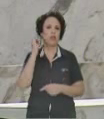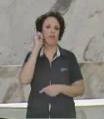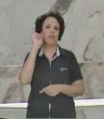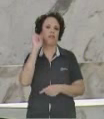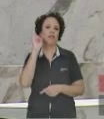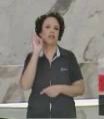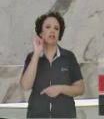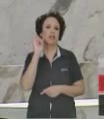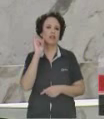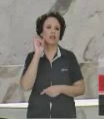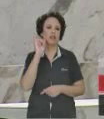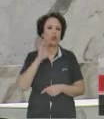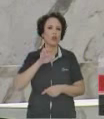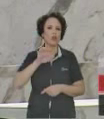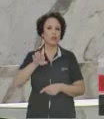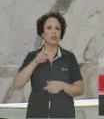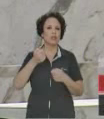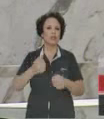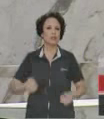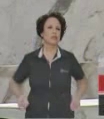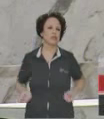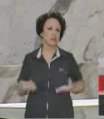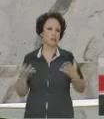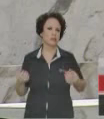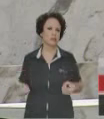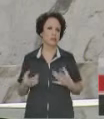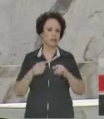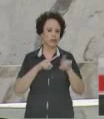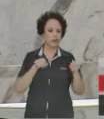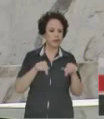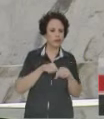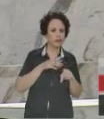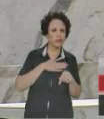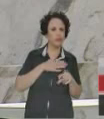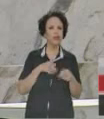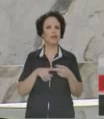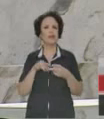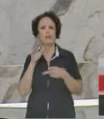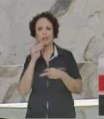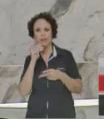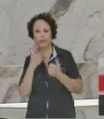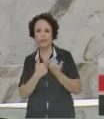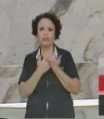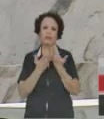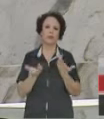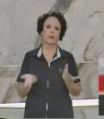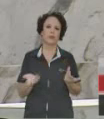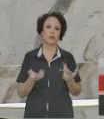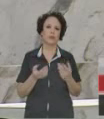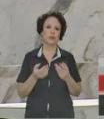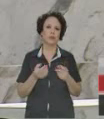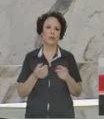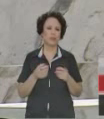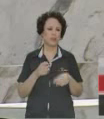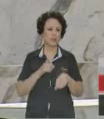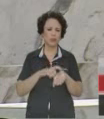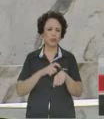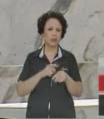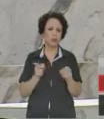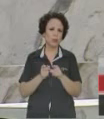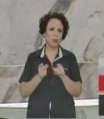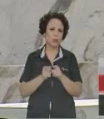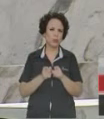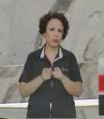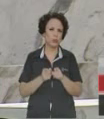o estado tivesse gastos com gabinete gastos com funcionários num período tão curto e que